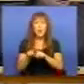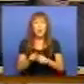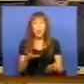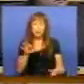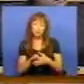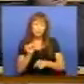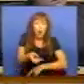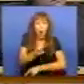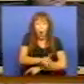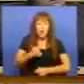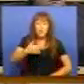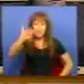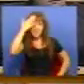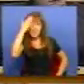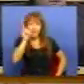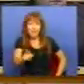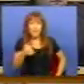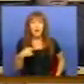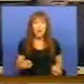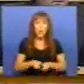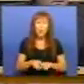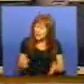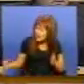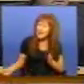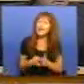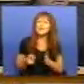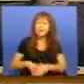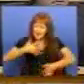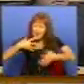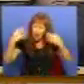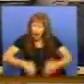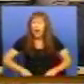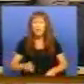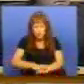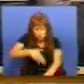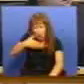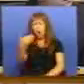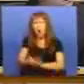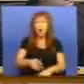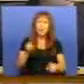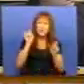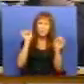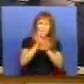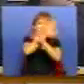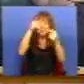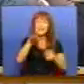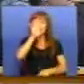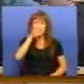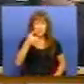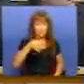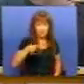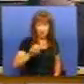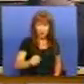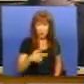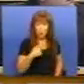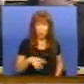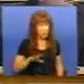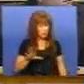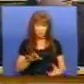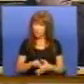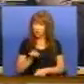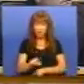feição daquilo que nós entendemos que é um necessário e absoluto reforço da transparência. Se o Partido Socialista não